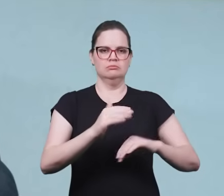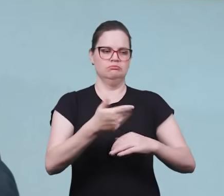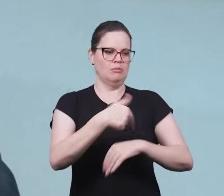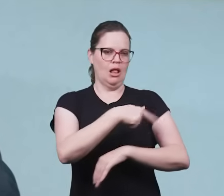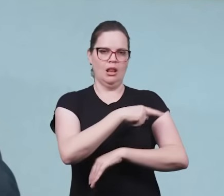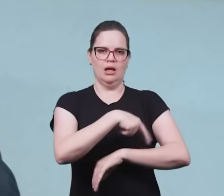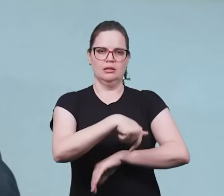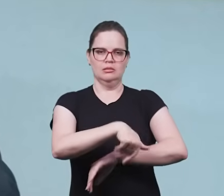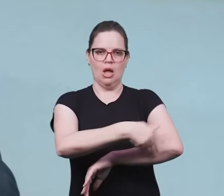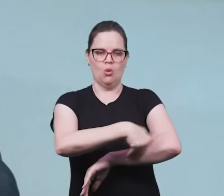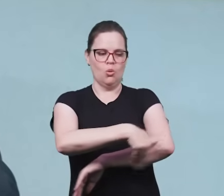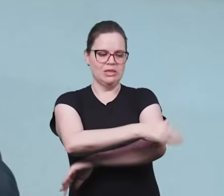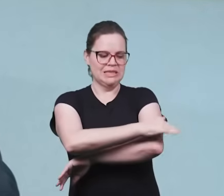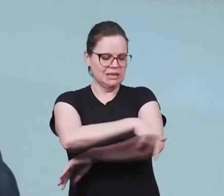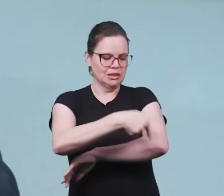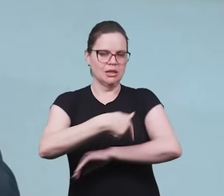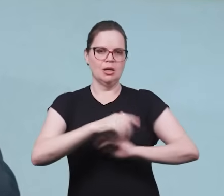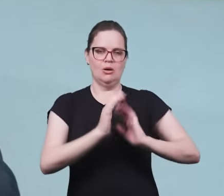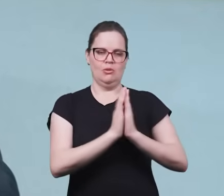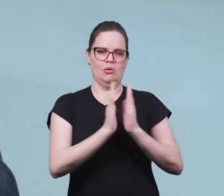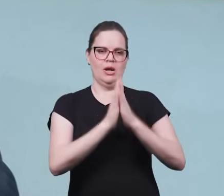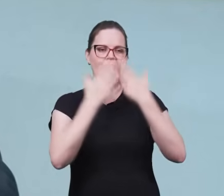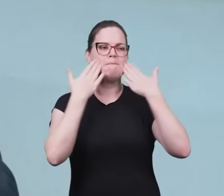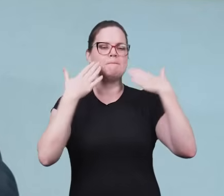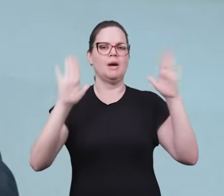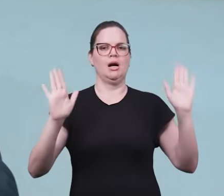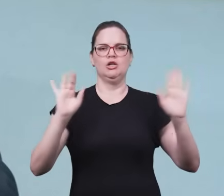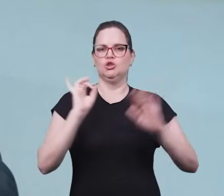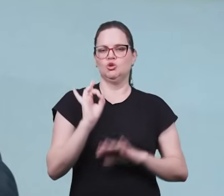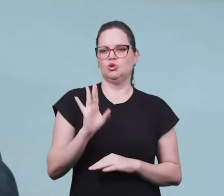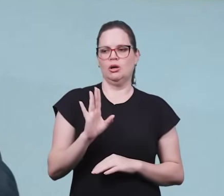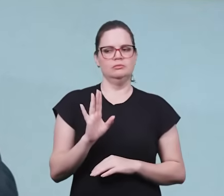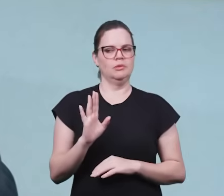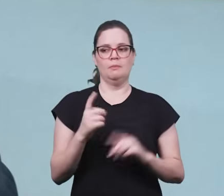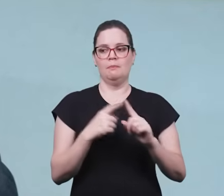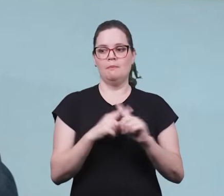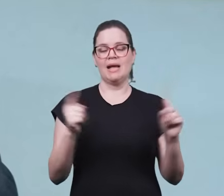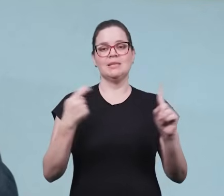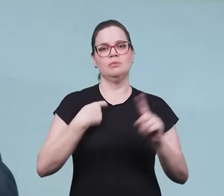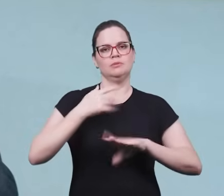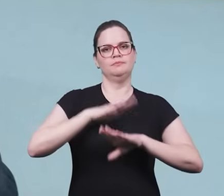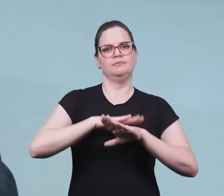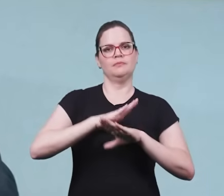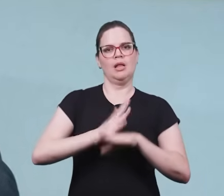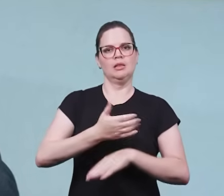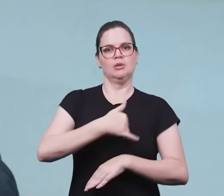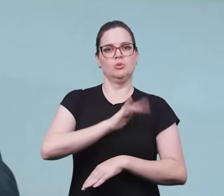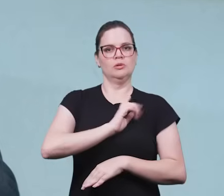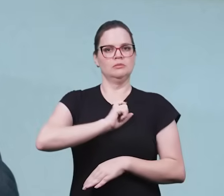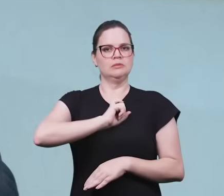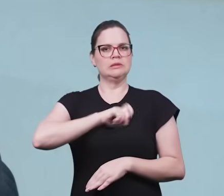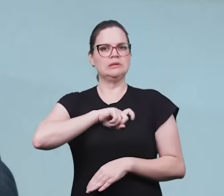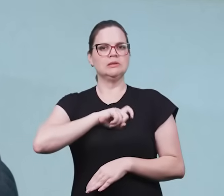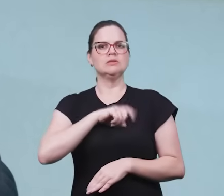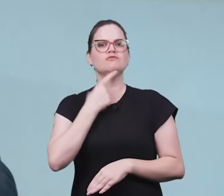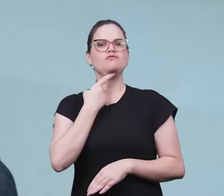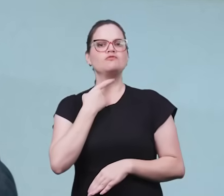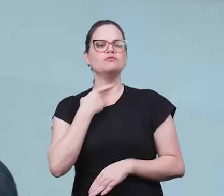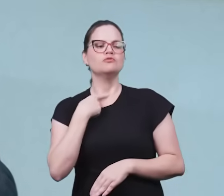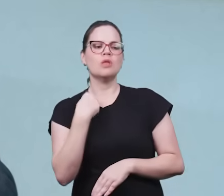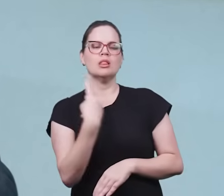em referência à oração pública, mas no evidente interesse de ostentar uma